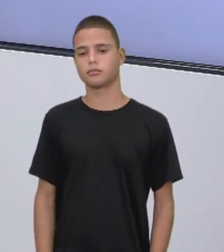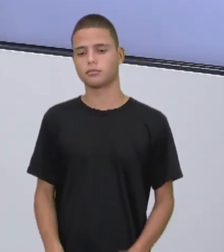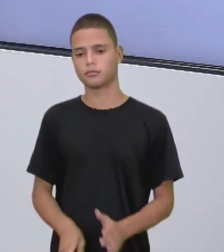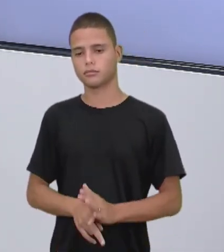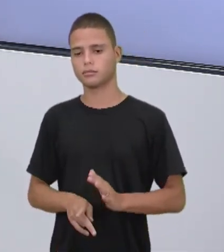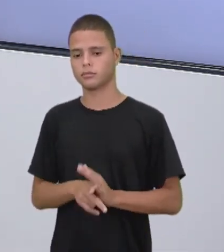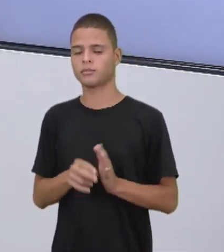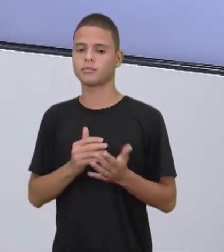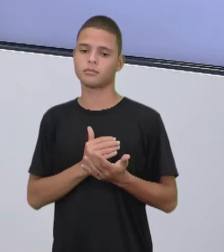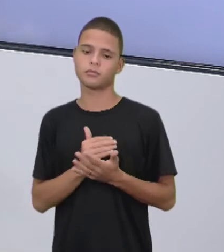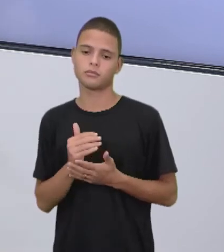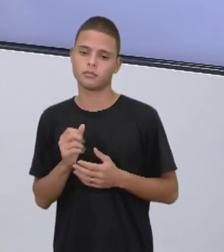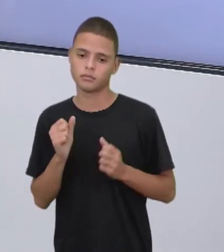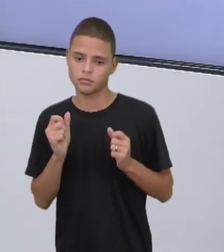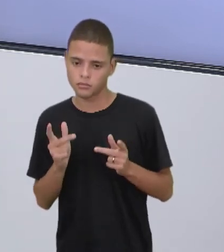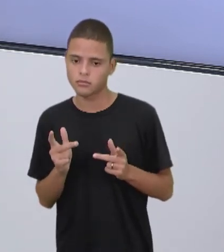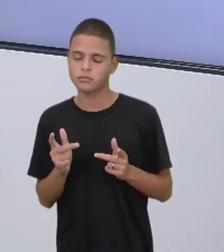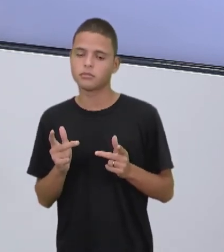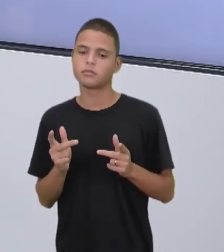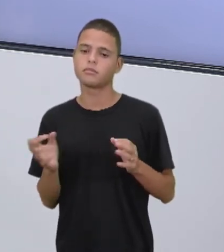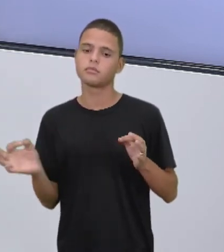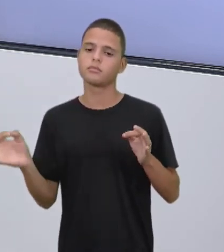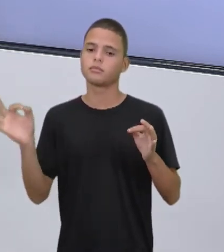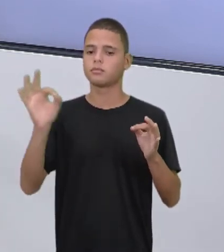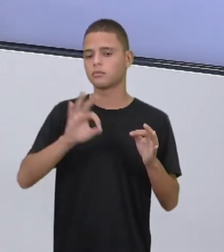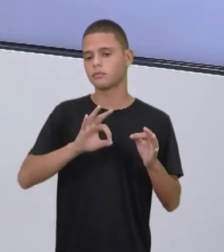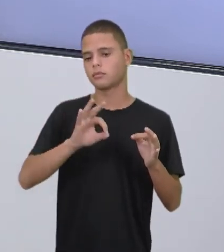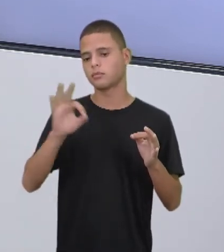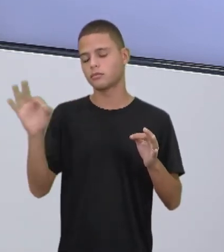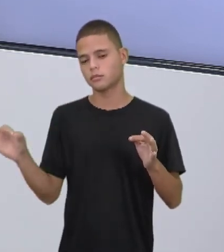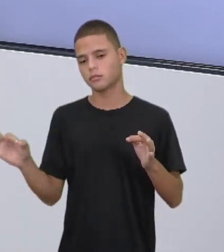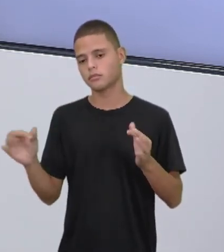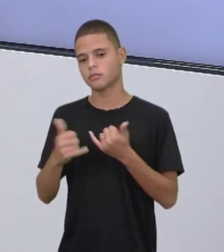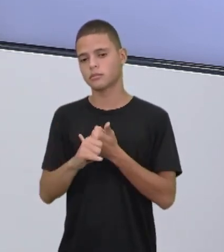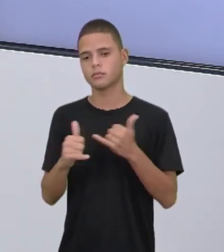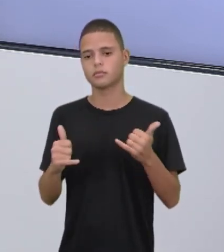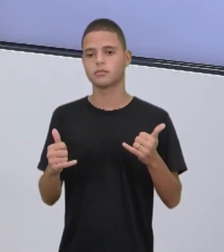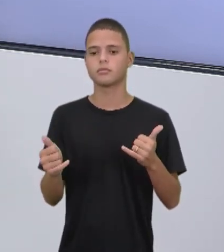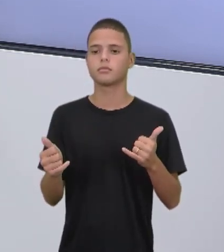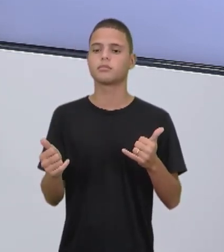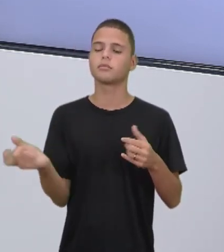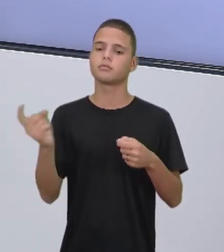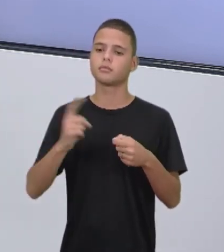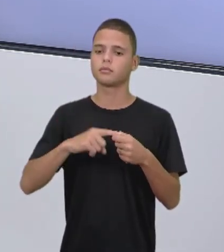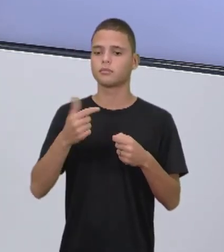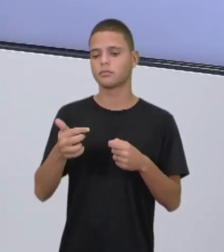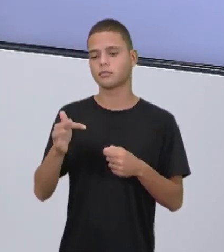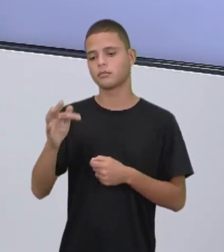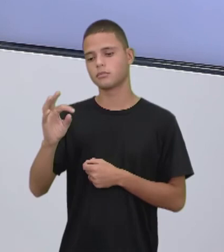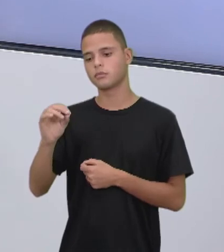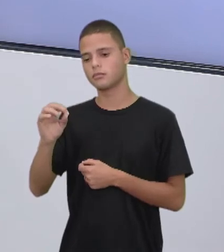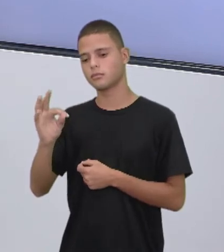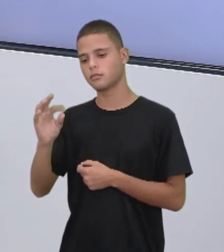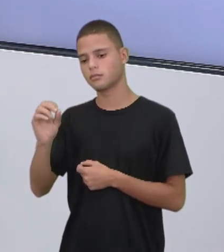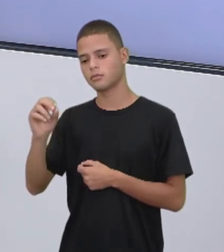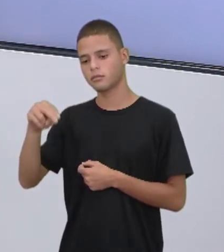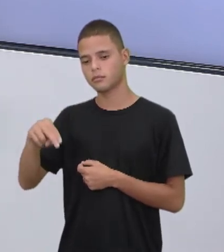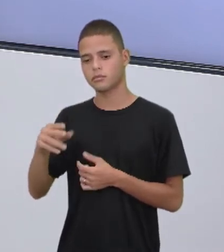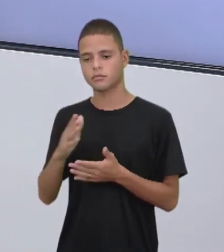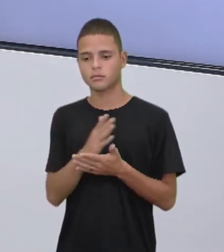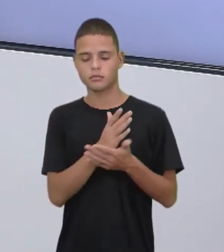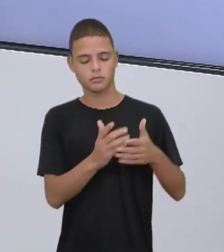estava inicialmente. Aí quando ele volta, ele devolve essa energia na forma de fóton. E as placas fotovoltaicas fazem o